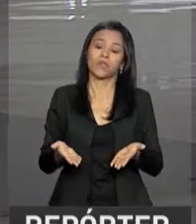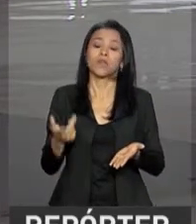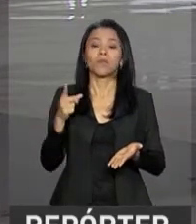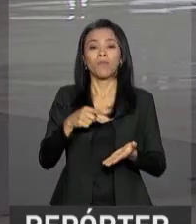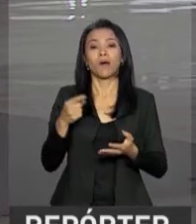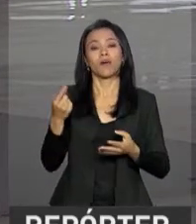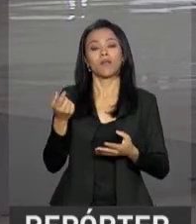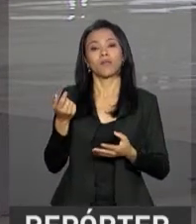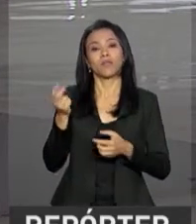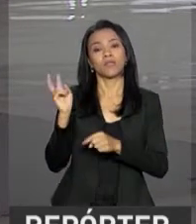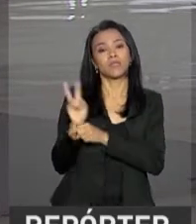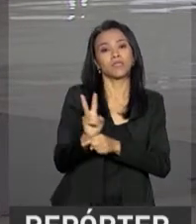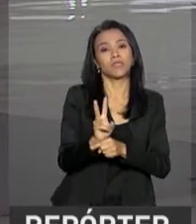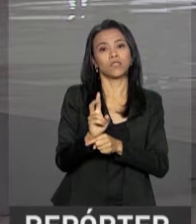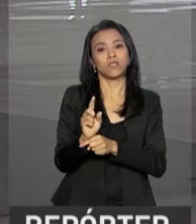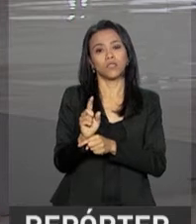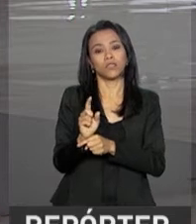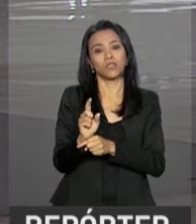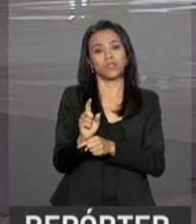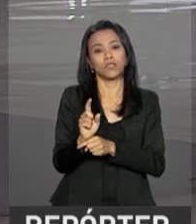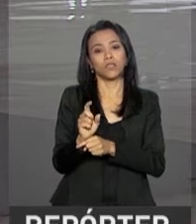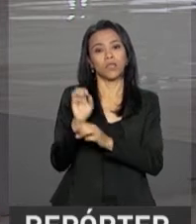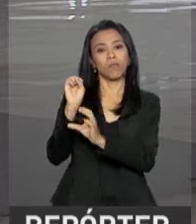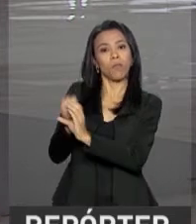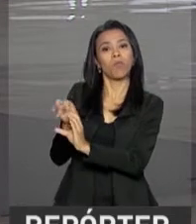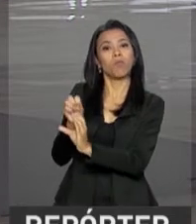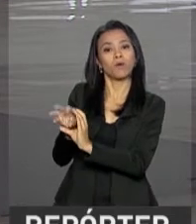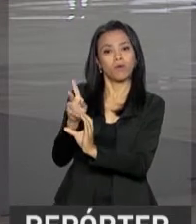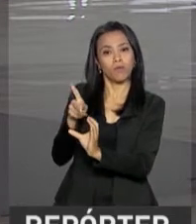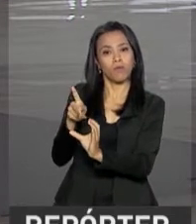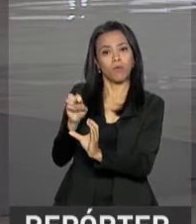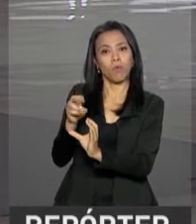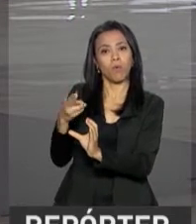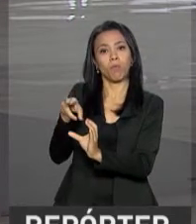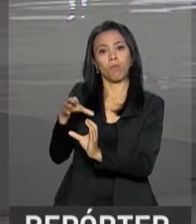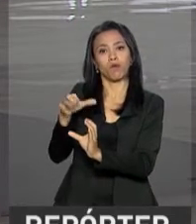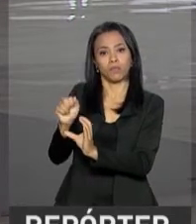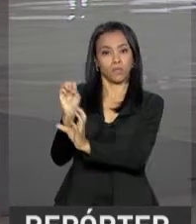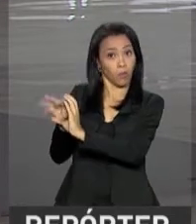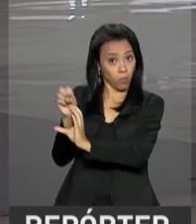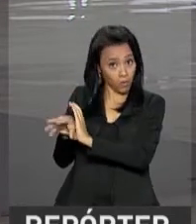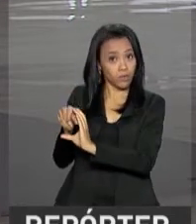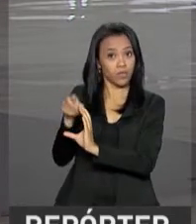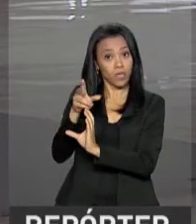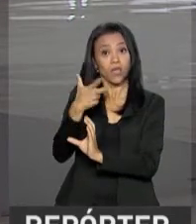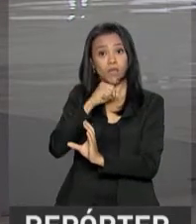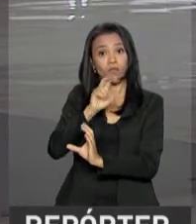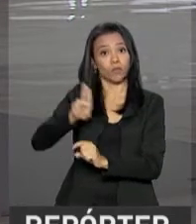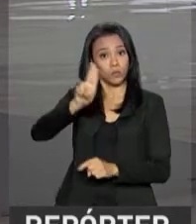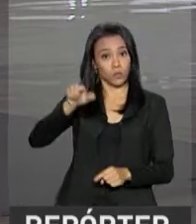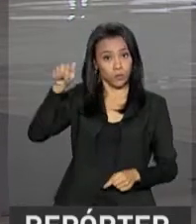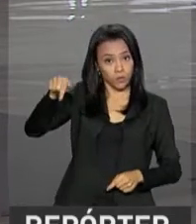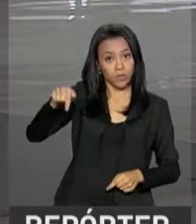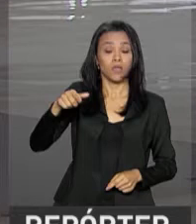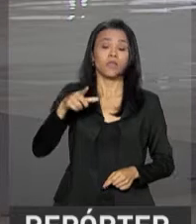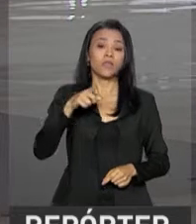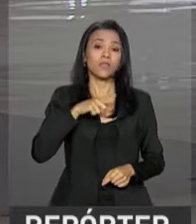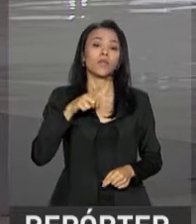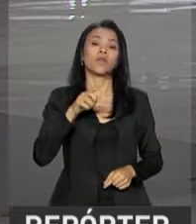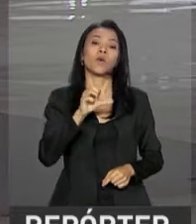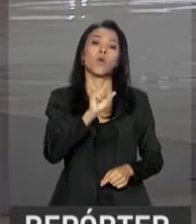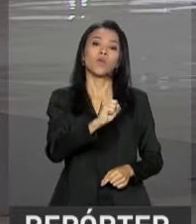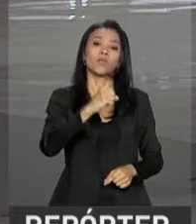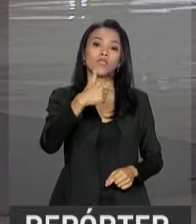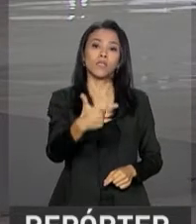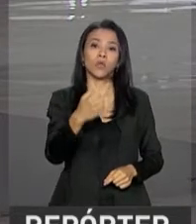com recursos da carteira em caderneta de poupança a caixa informa ainda que disponibiliza 82